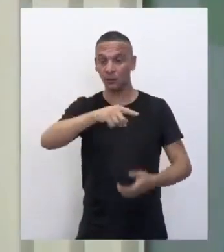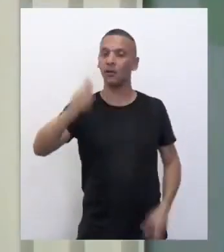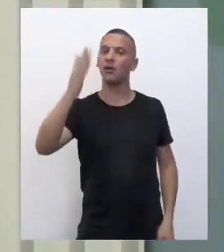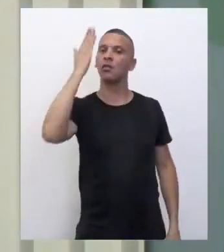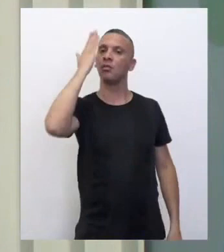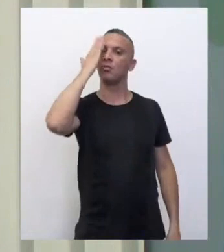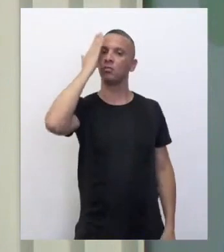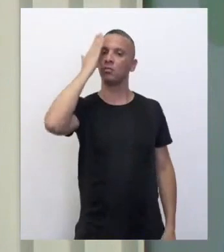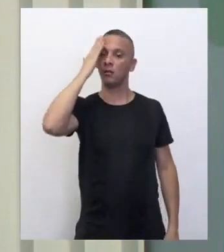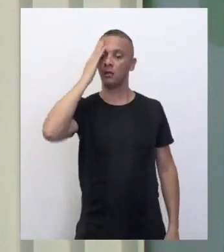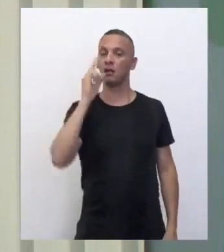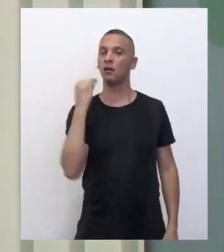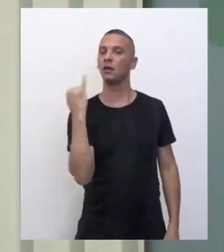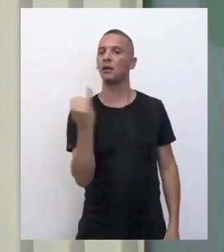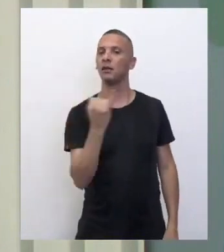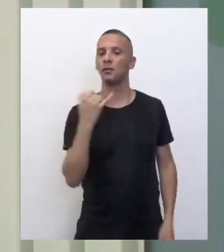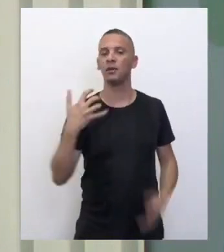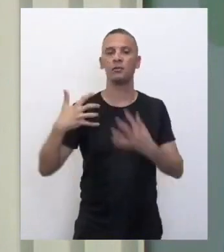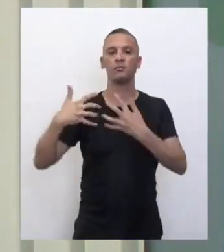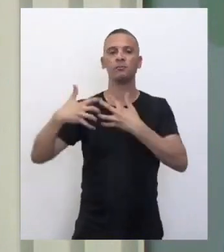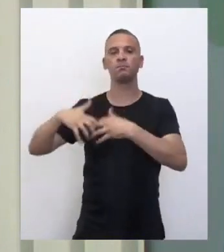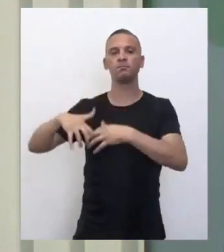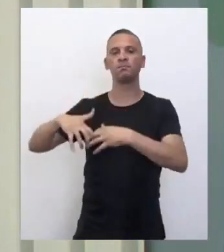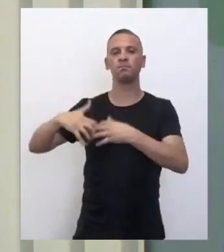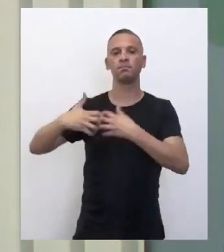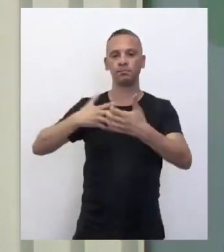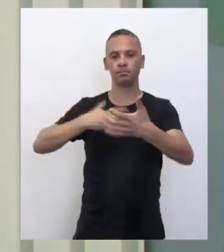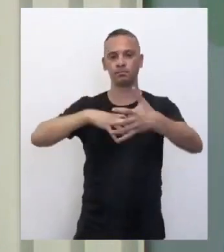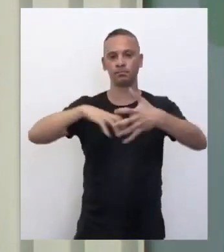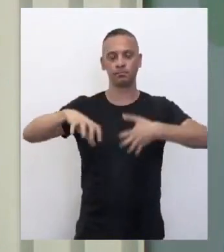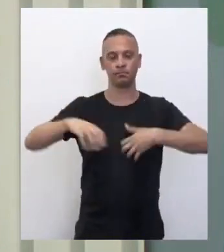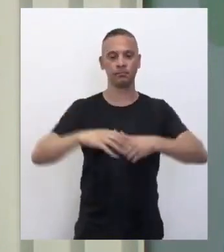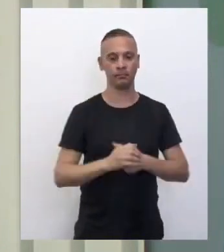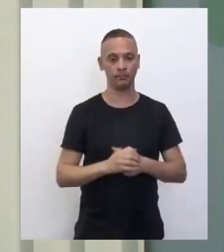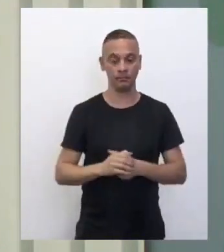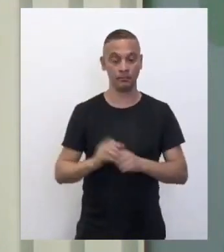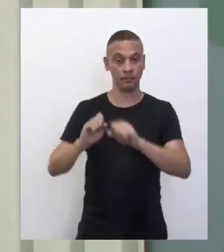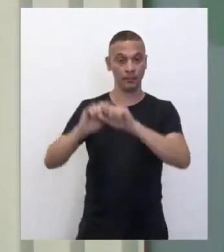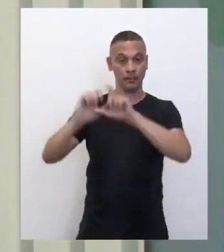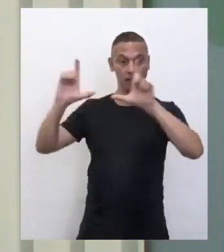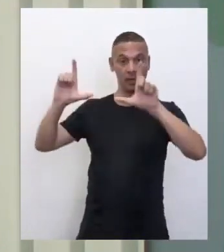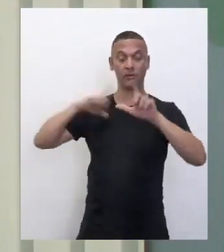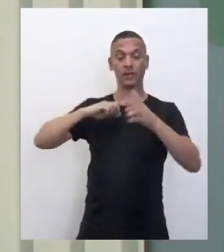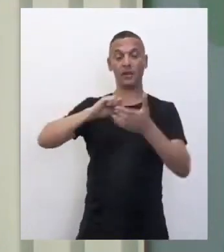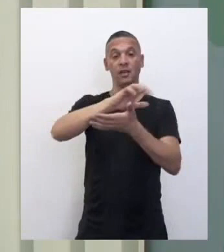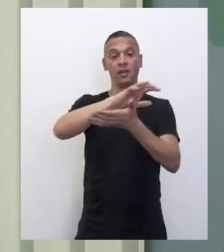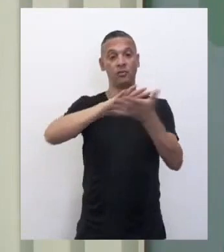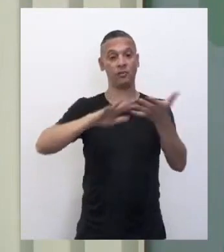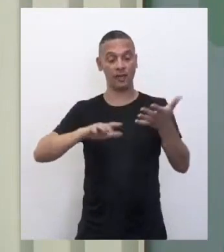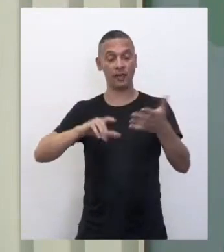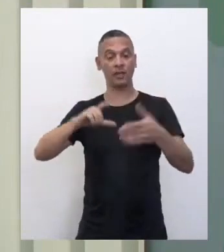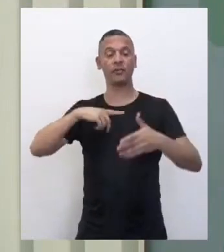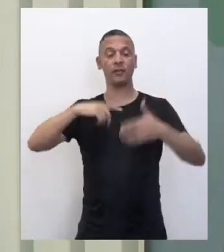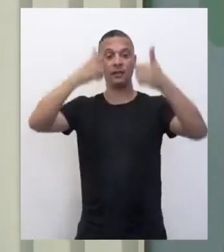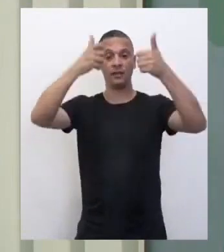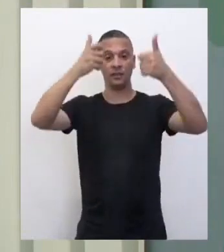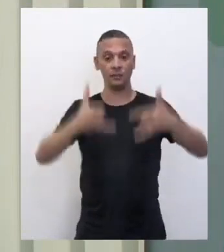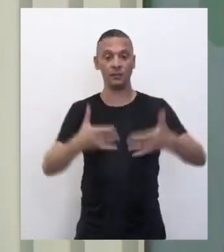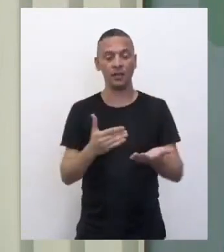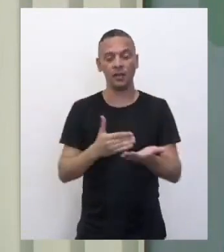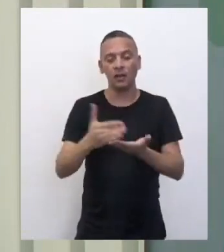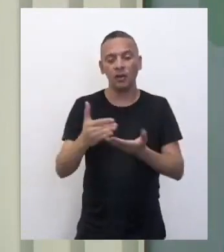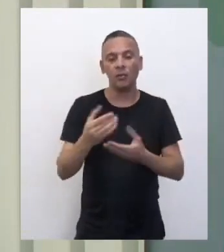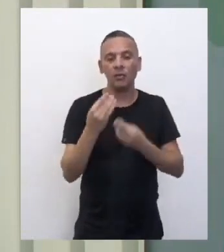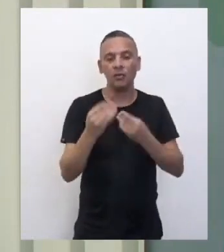como é importante pensar no outro. No nosso slide tem uma atividade que fala justamente sobre, a partir